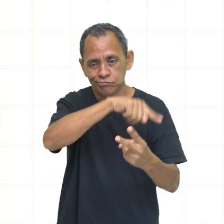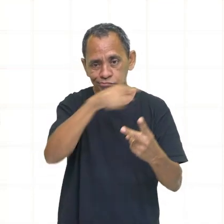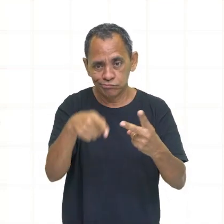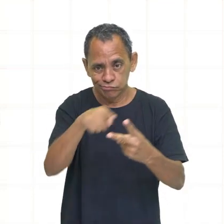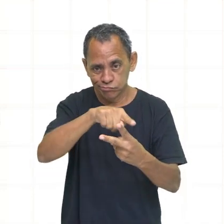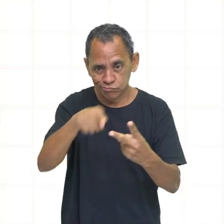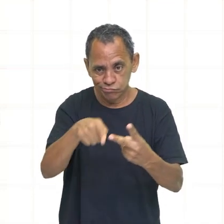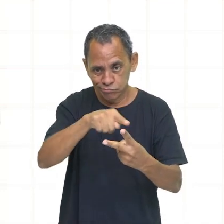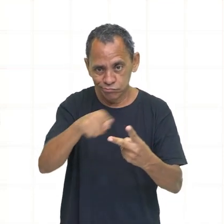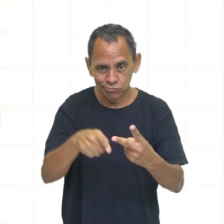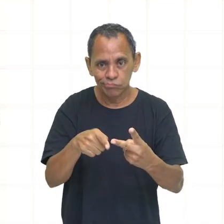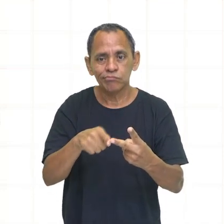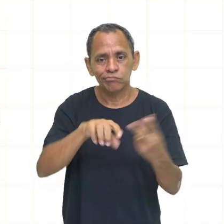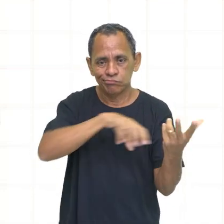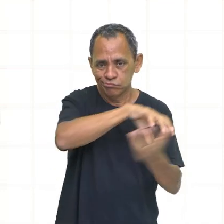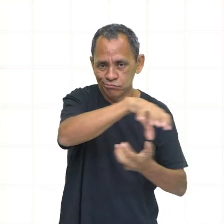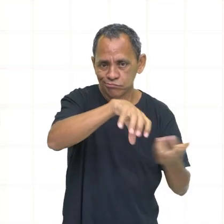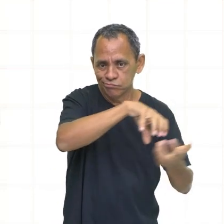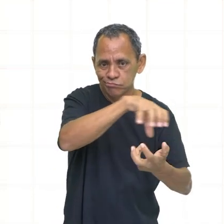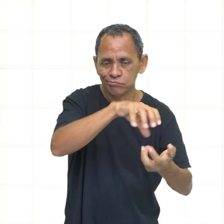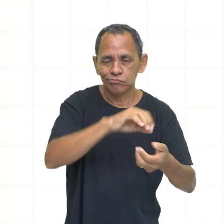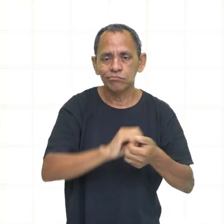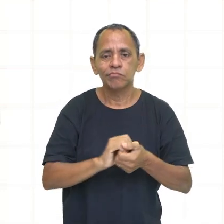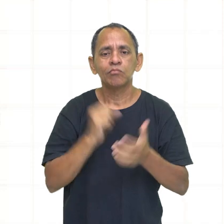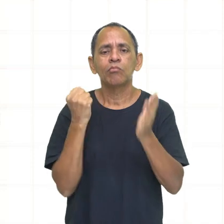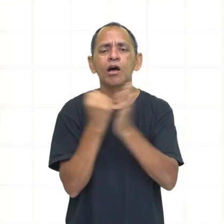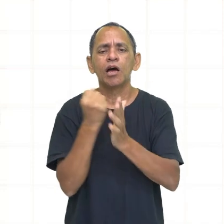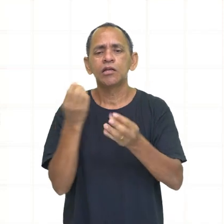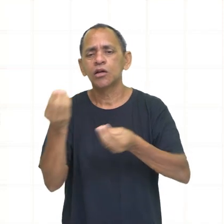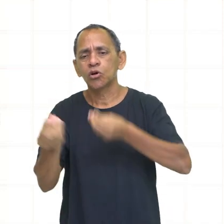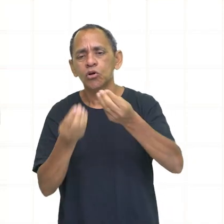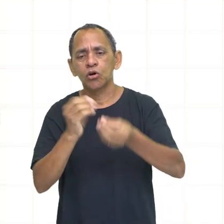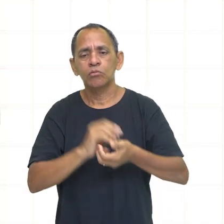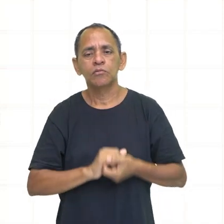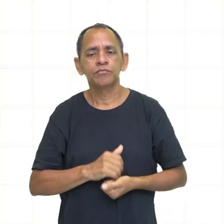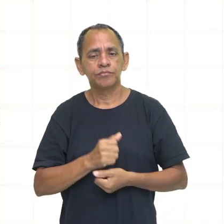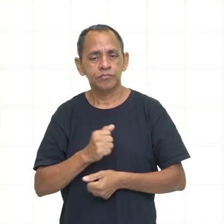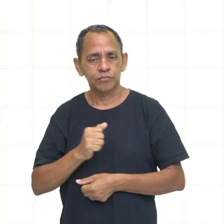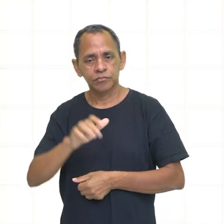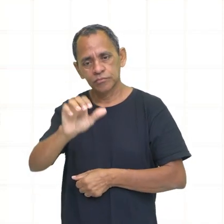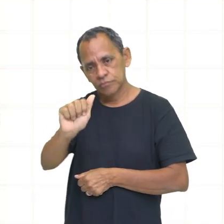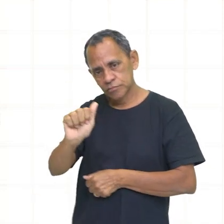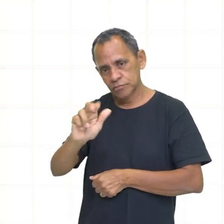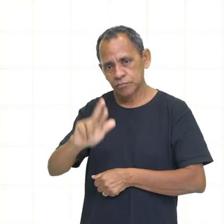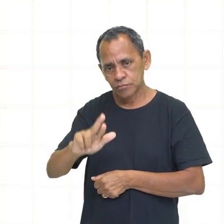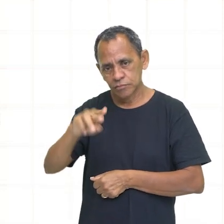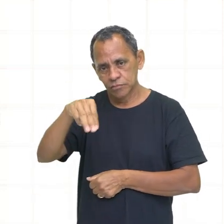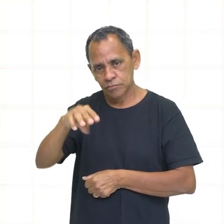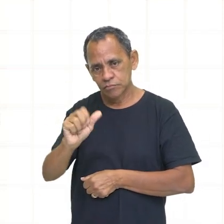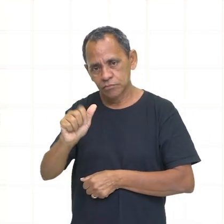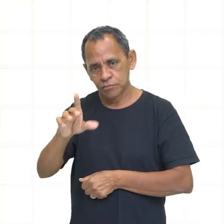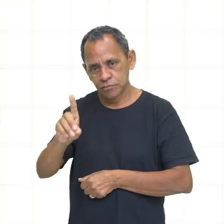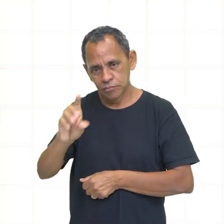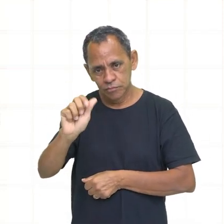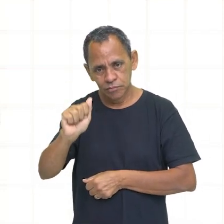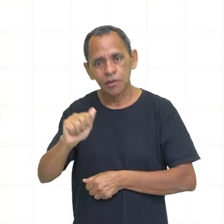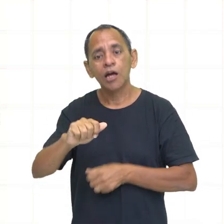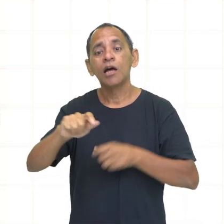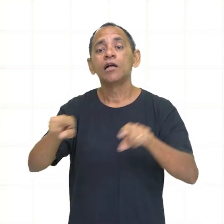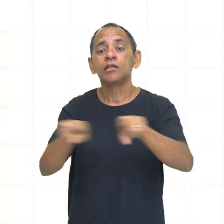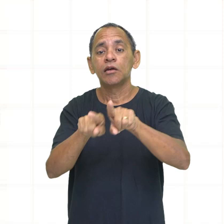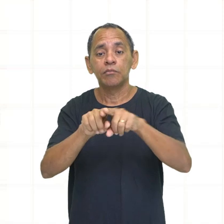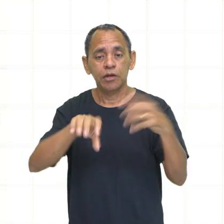duas revoltas, né, duas manifestações grandiosas, que vai ser aqui a Revolta da Armada e a